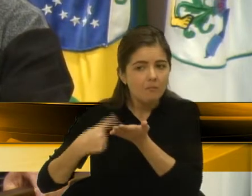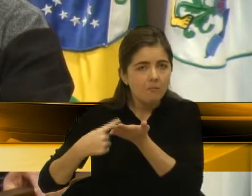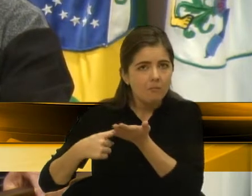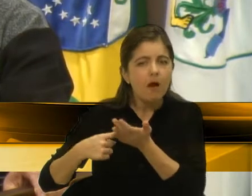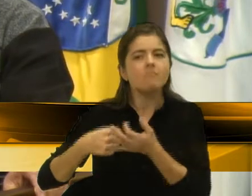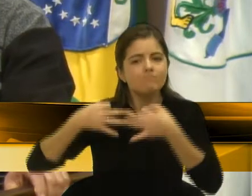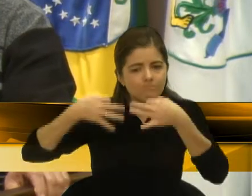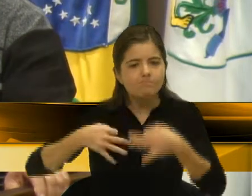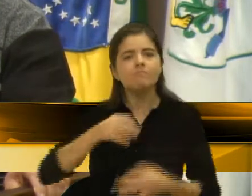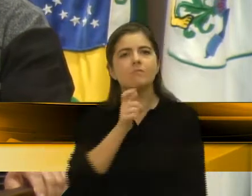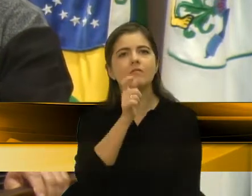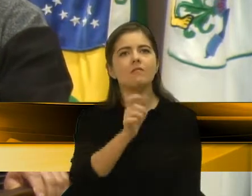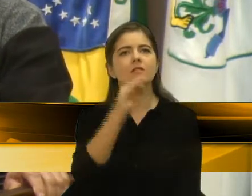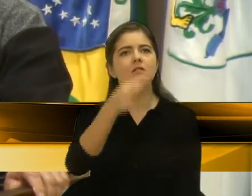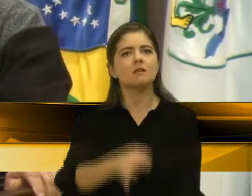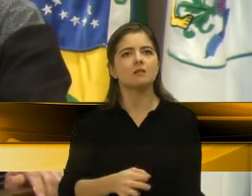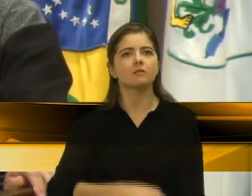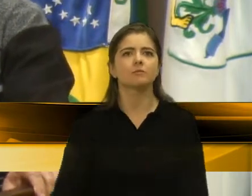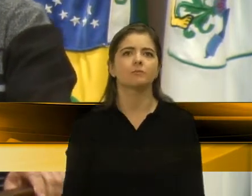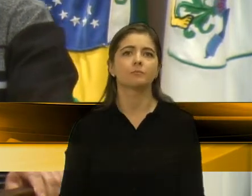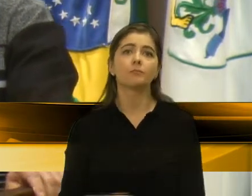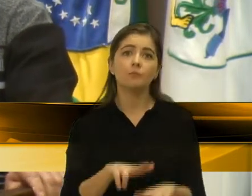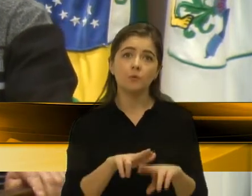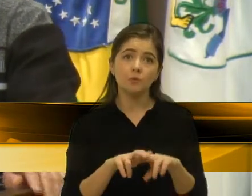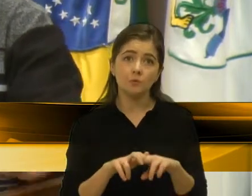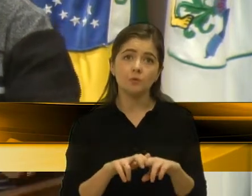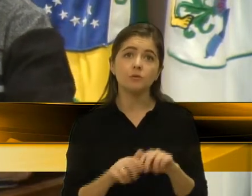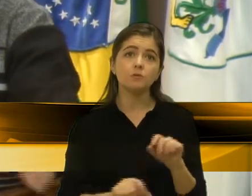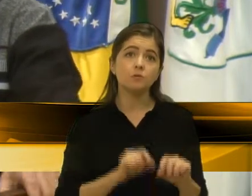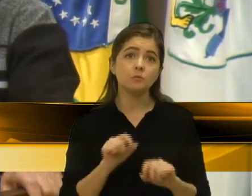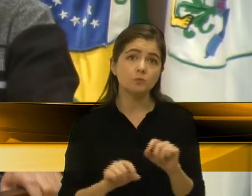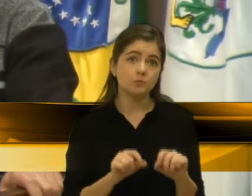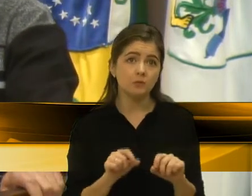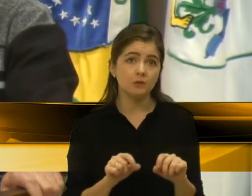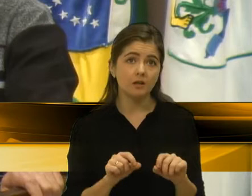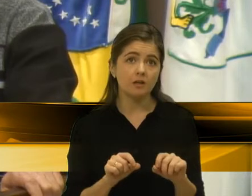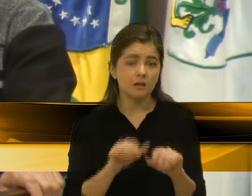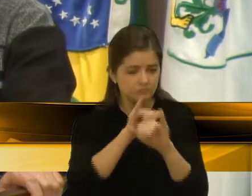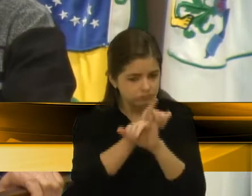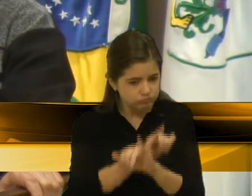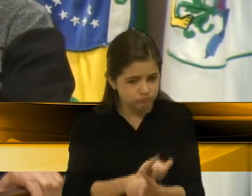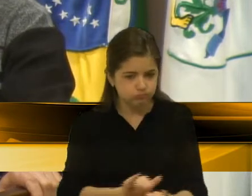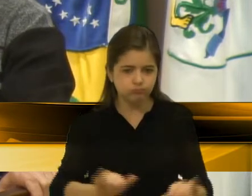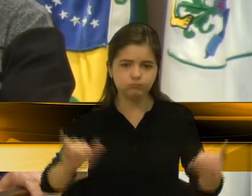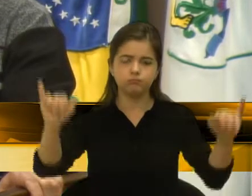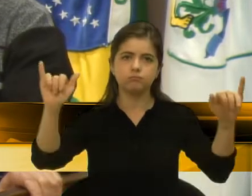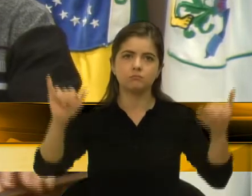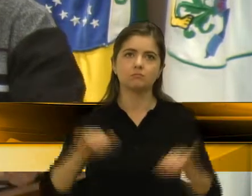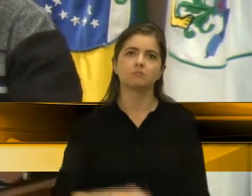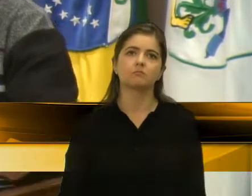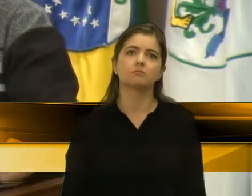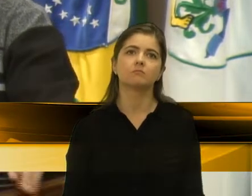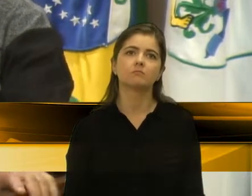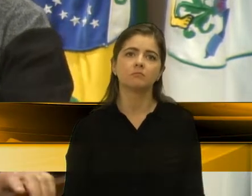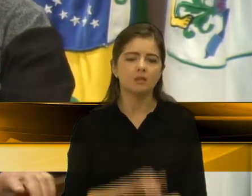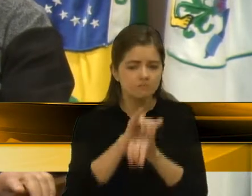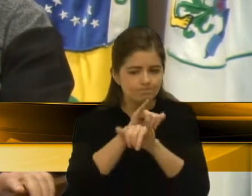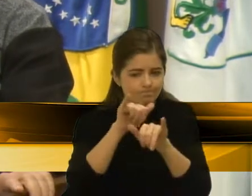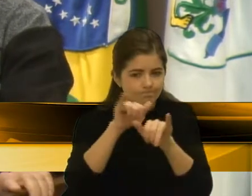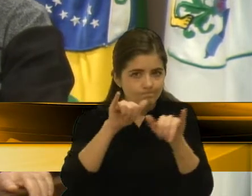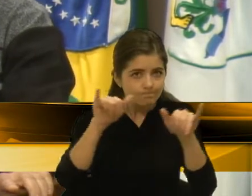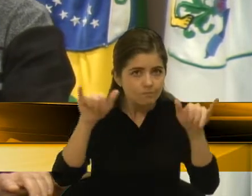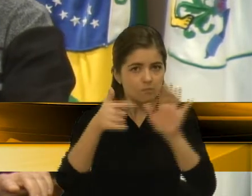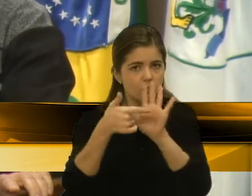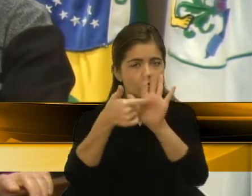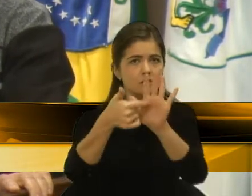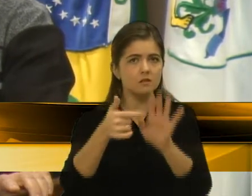reafirmou. E tem que parabenizar o Bado, o líder comunitário, que ele trouxe à tona esse assunto. Ele trouxe para não